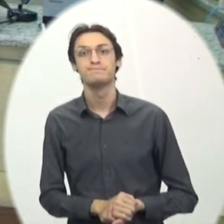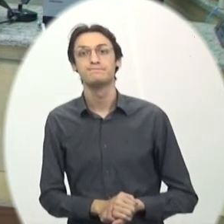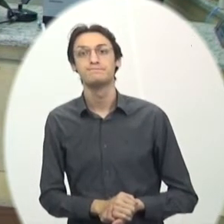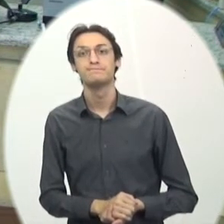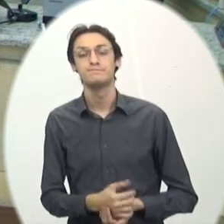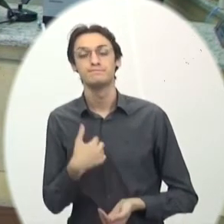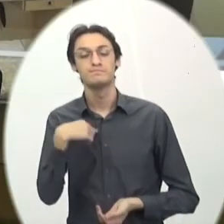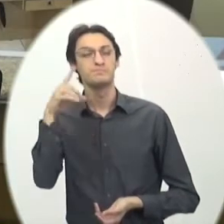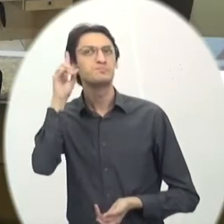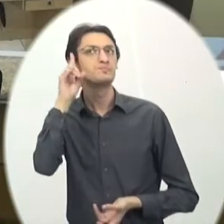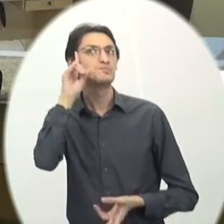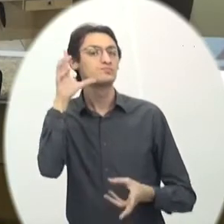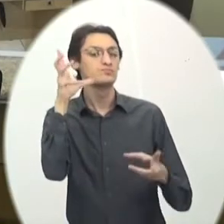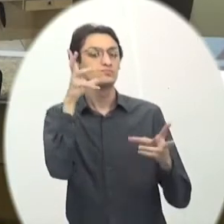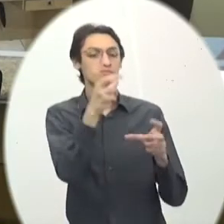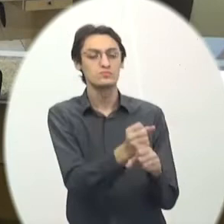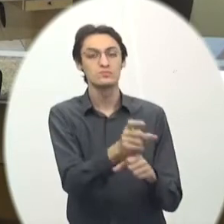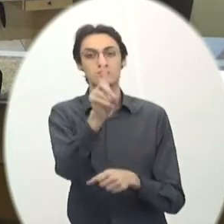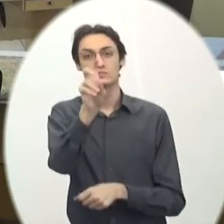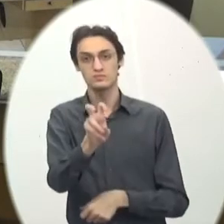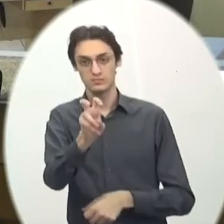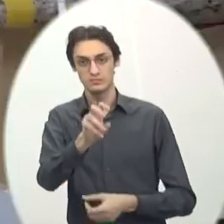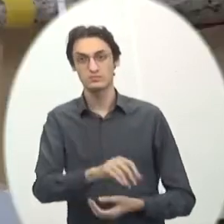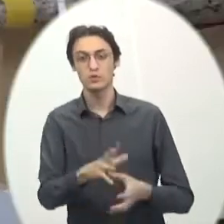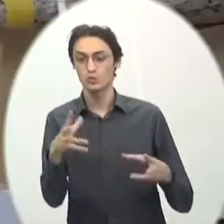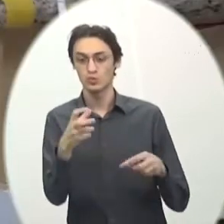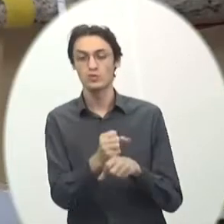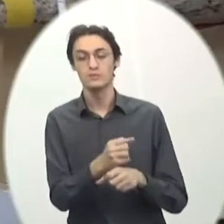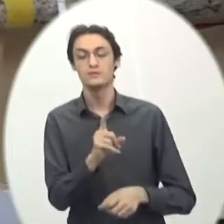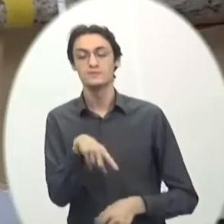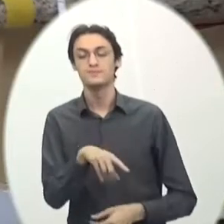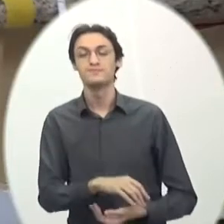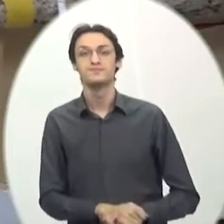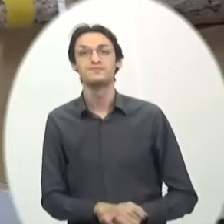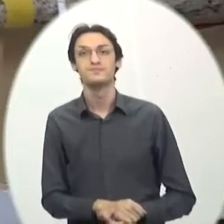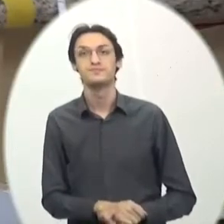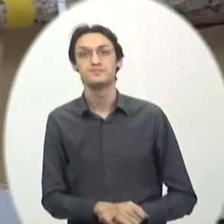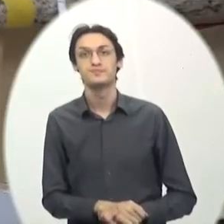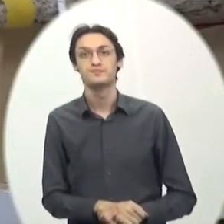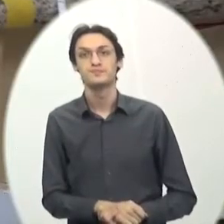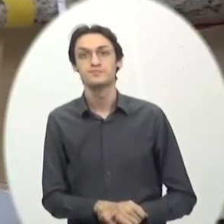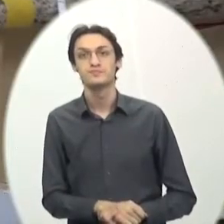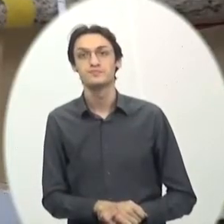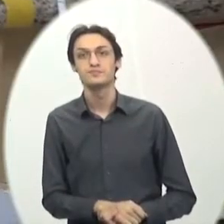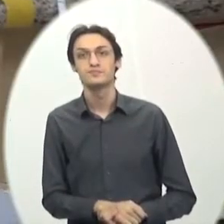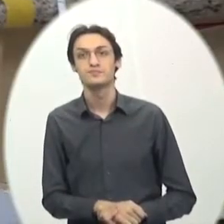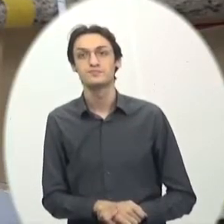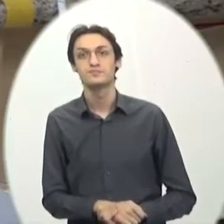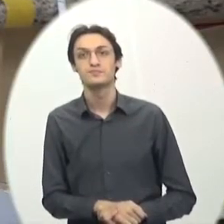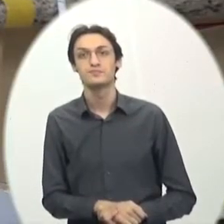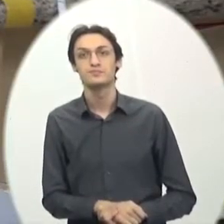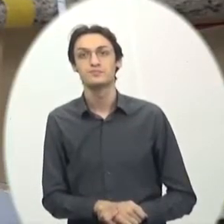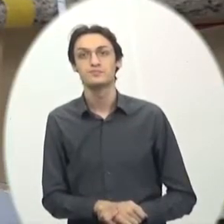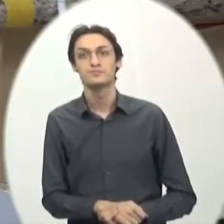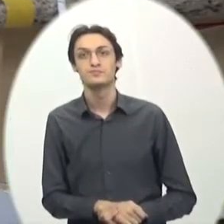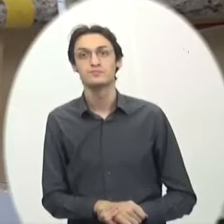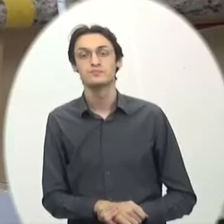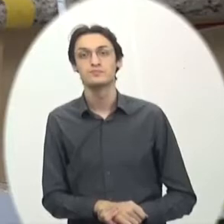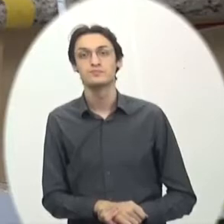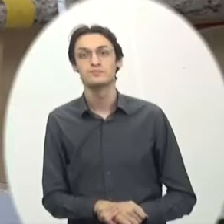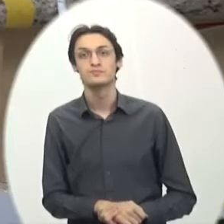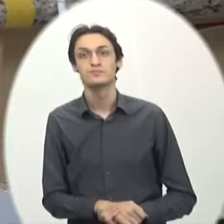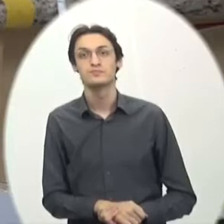Deu 15 dias, basicamente. 15 dias? Foi o total. Foi que me deu um... assim que iniciou o processo, eu